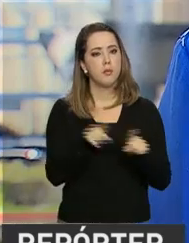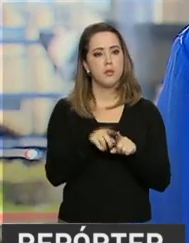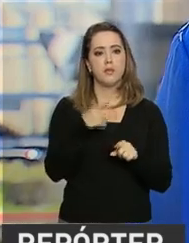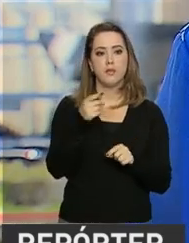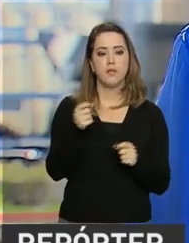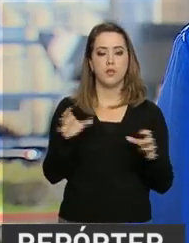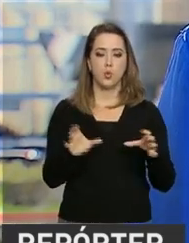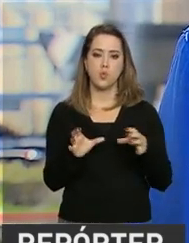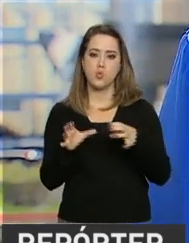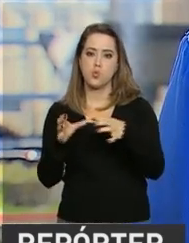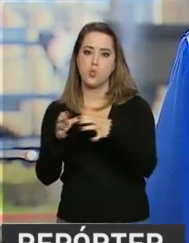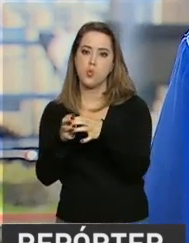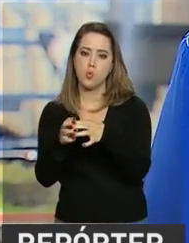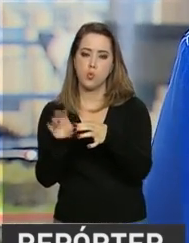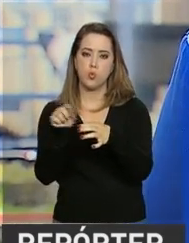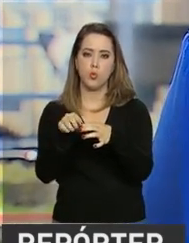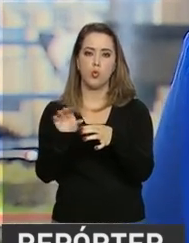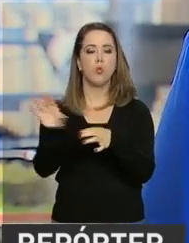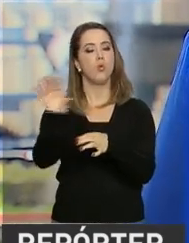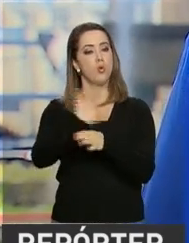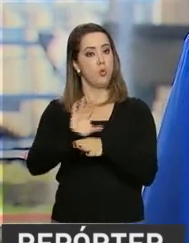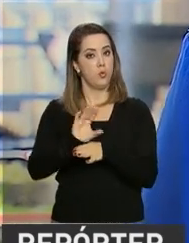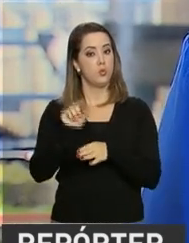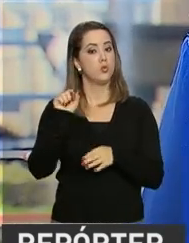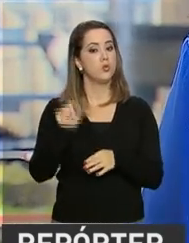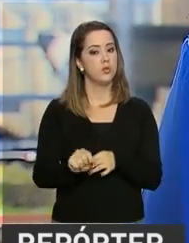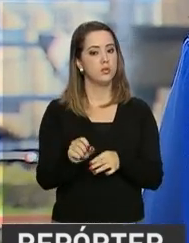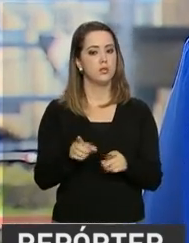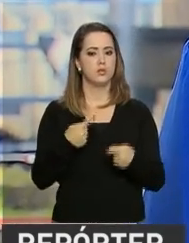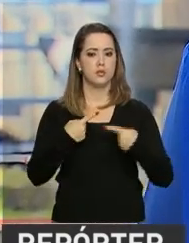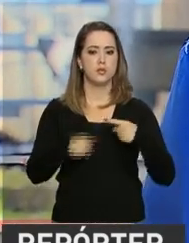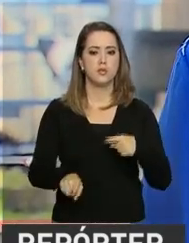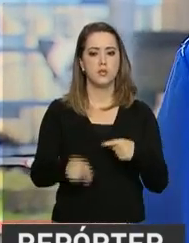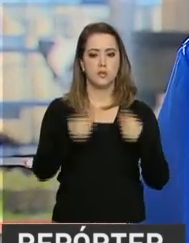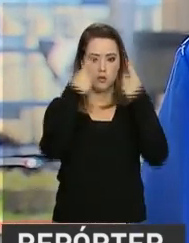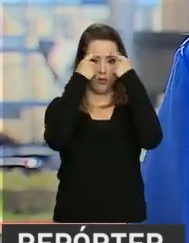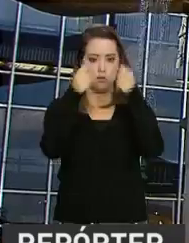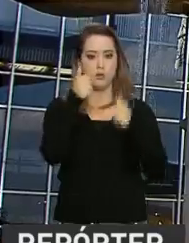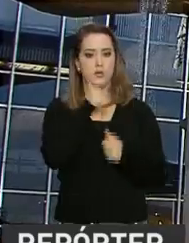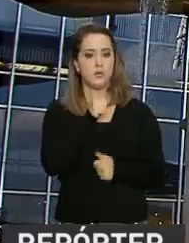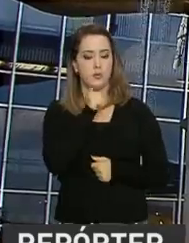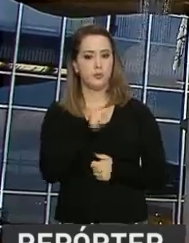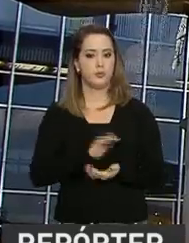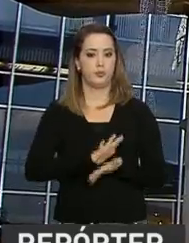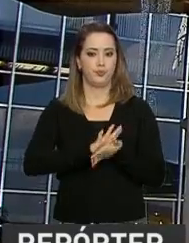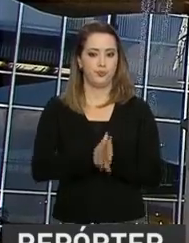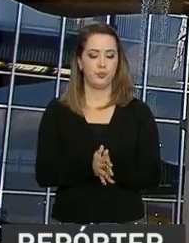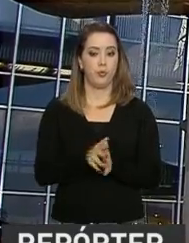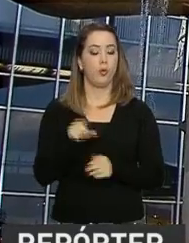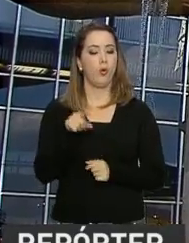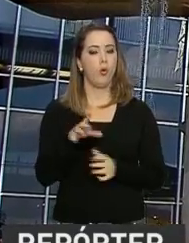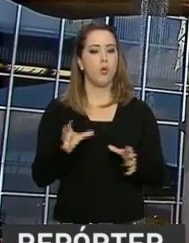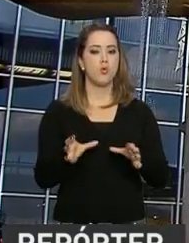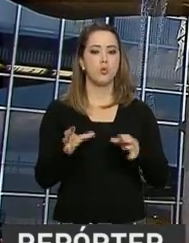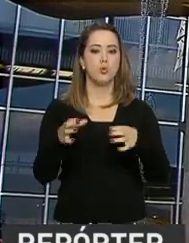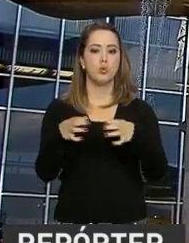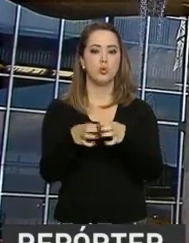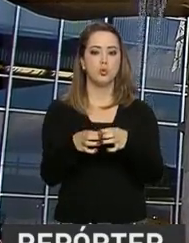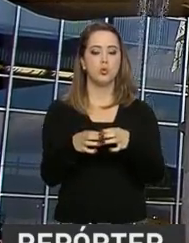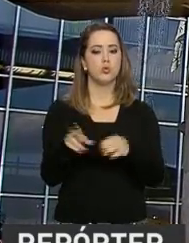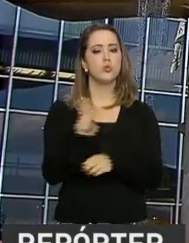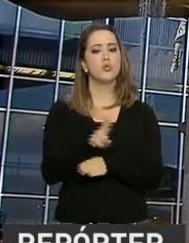um setor para coordenar ações de combate aos crimes contra a mulher o núcleo de proteção da mulher vai ser